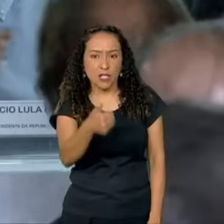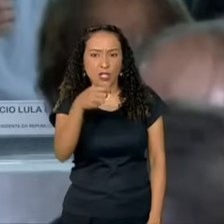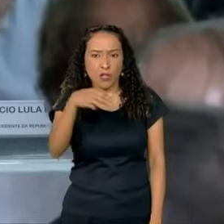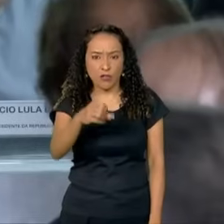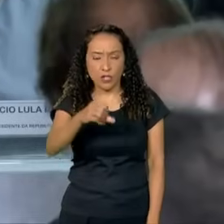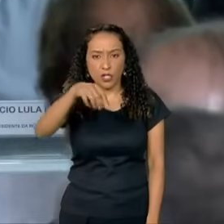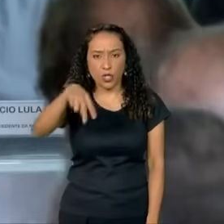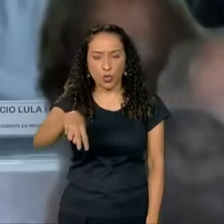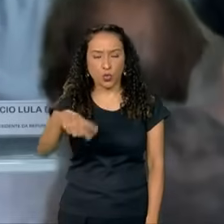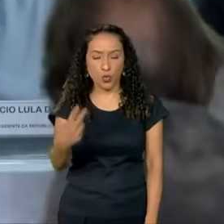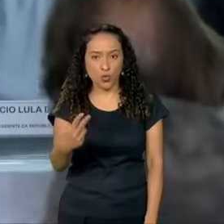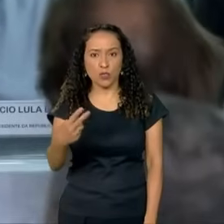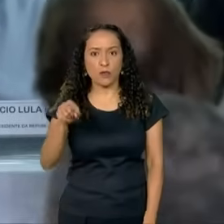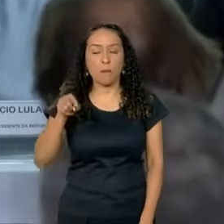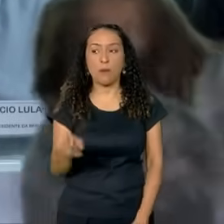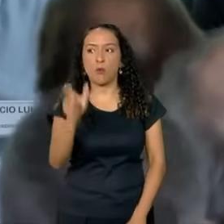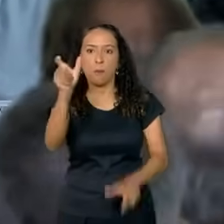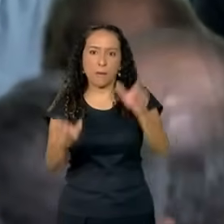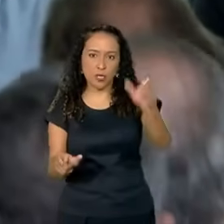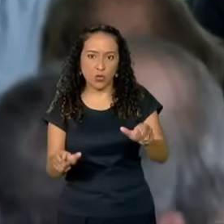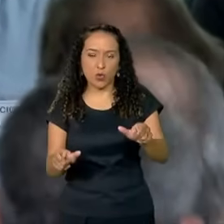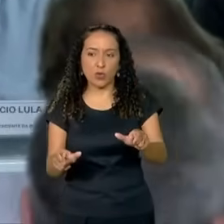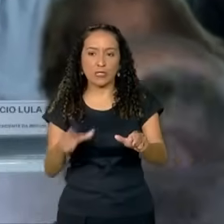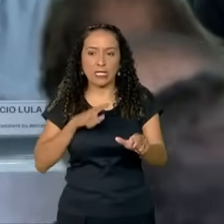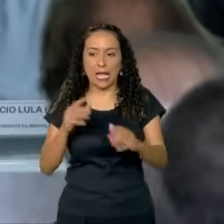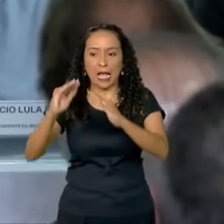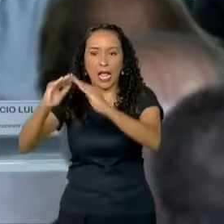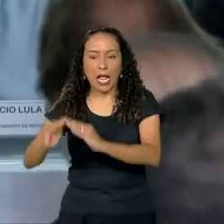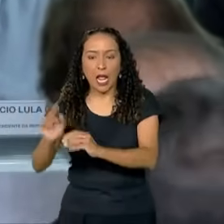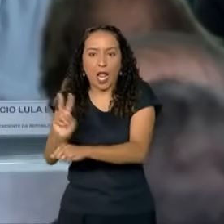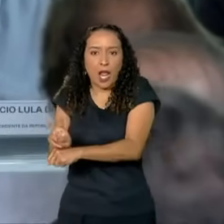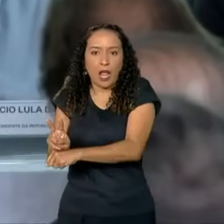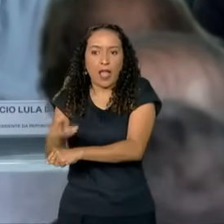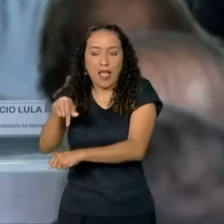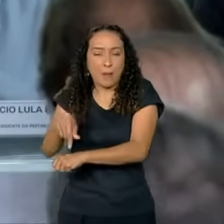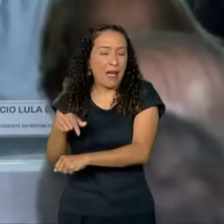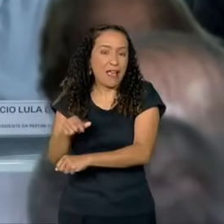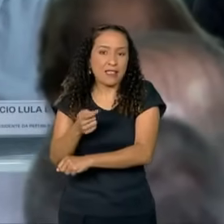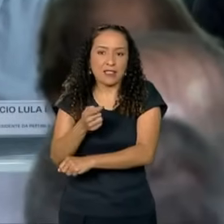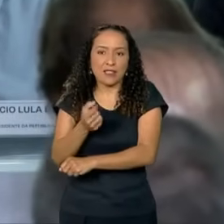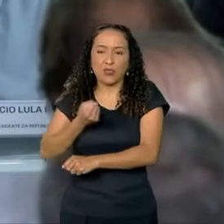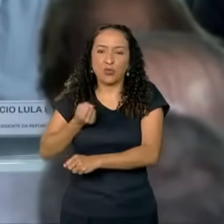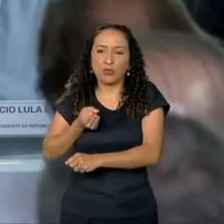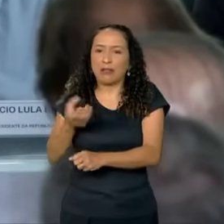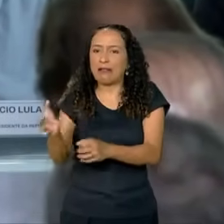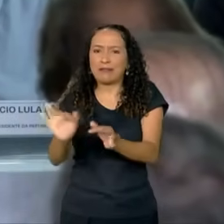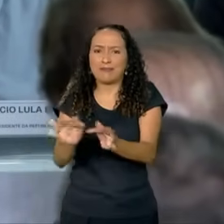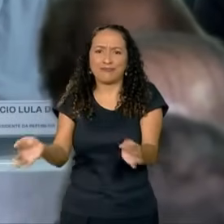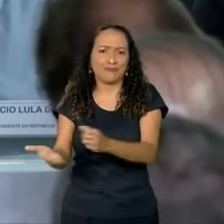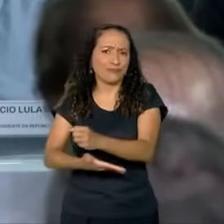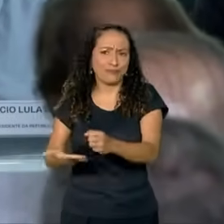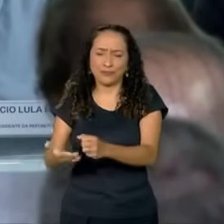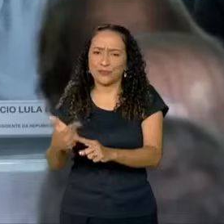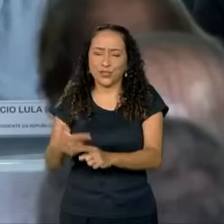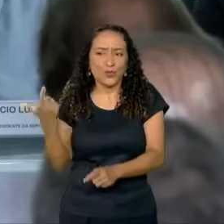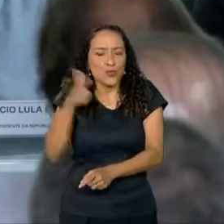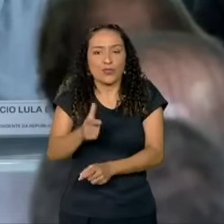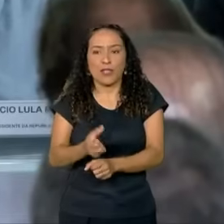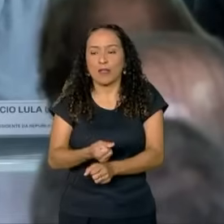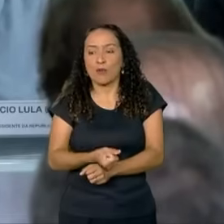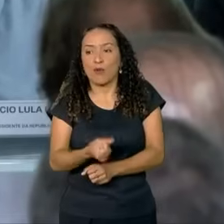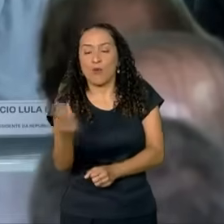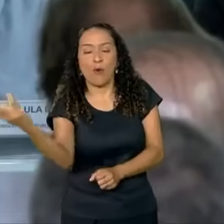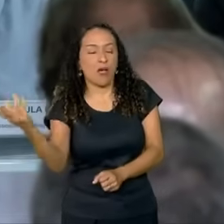15.192 pessoas tinham sido mapeadas em abrigo. Mas esses números aqui são absolutamente preliminares, porque não está dando nem para